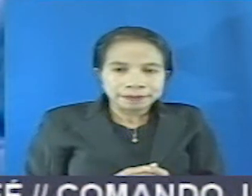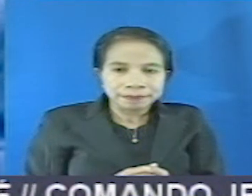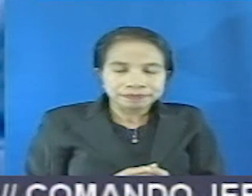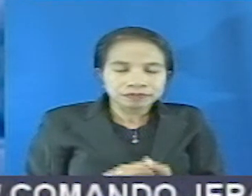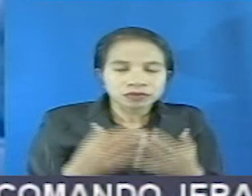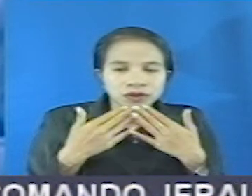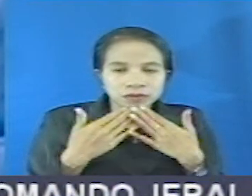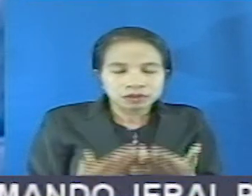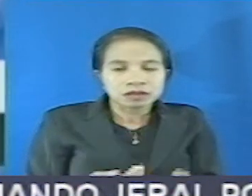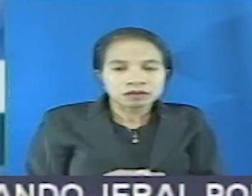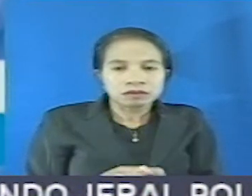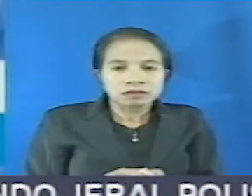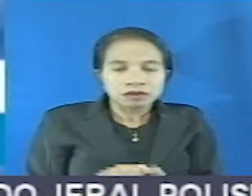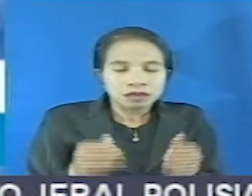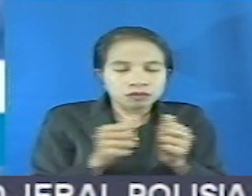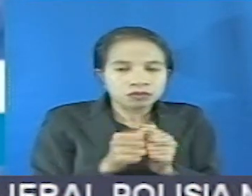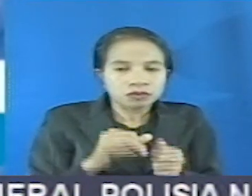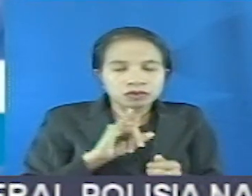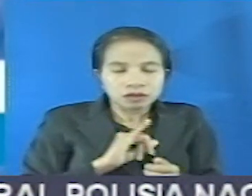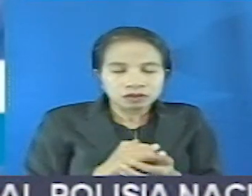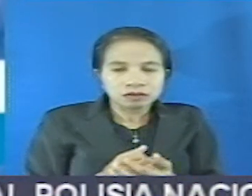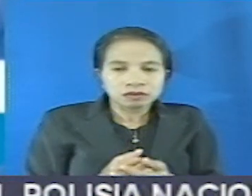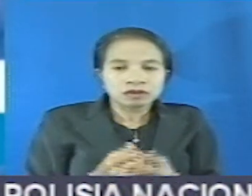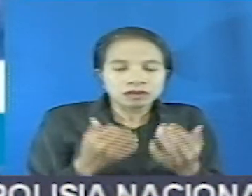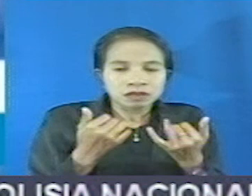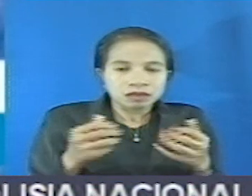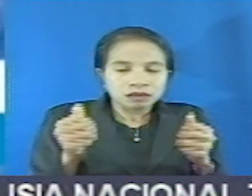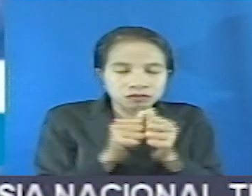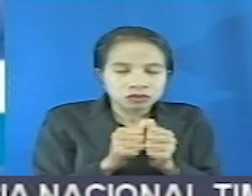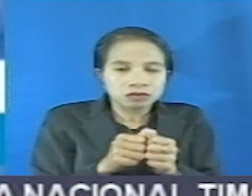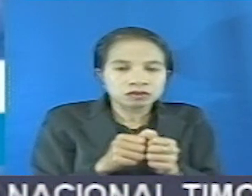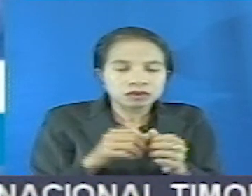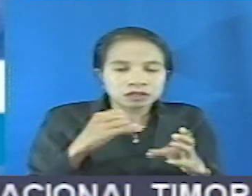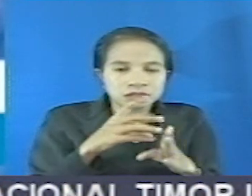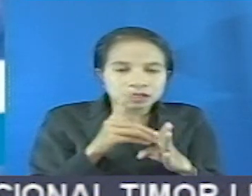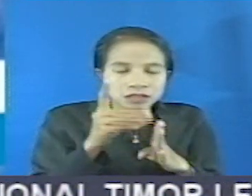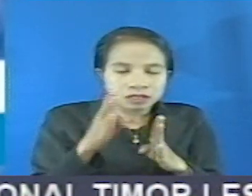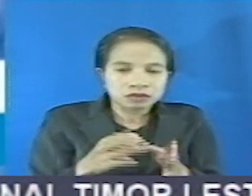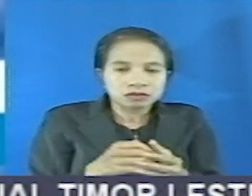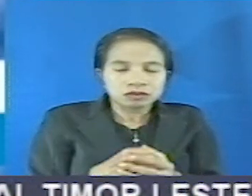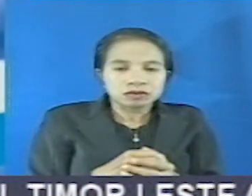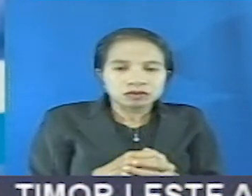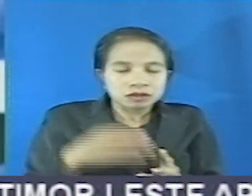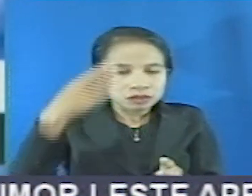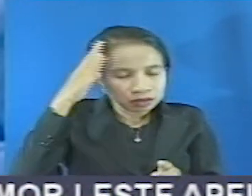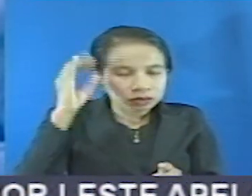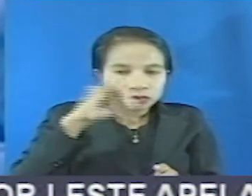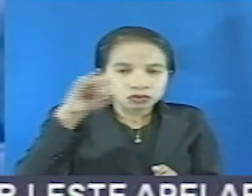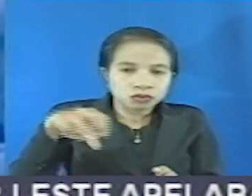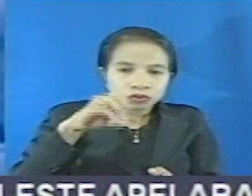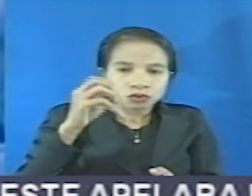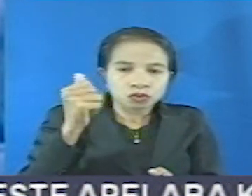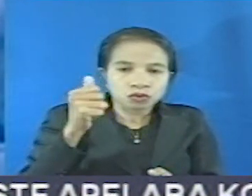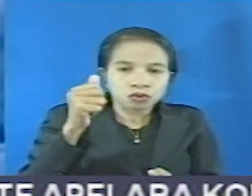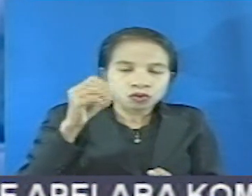Dia obrigado ba apresentador do estúdio, Amito Amito Conocer Araújo, o jornalista Amito Conocer diretor executivo Fundação Mahem, senhor João Almeida Fernandes, atu kuliah com a